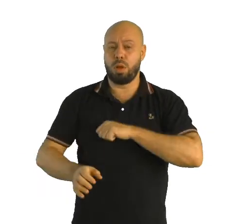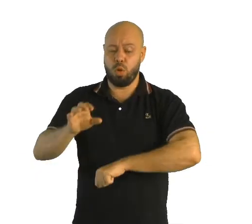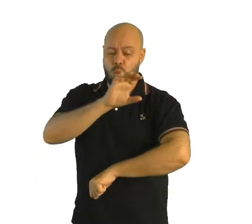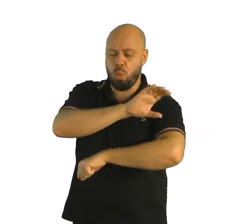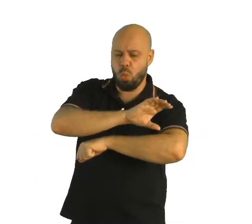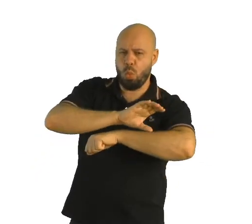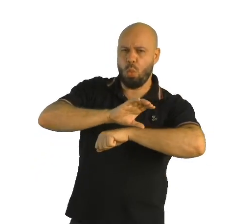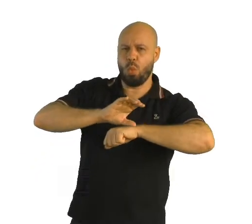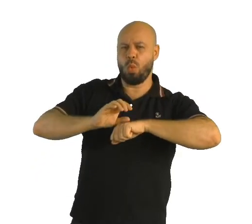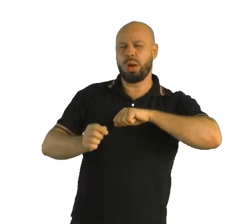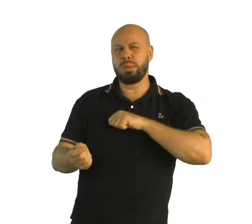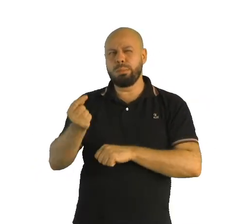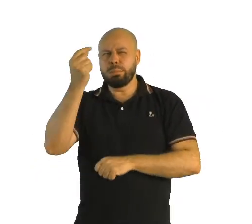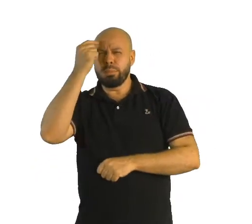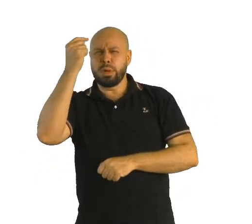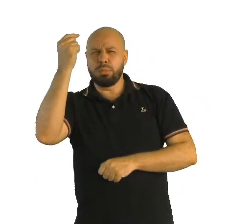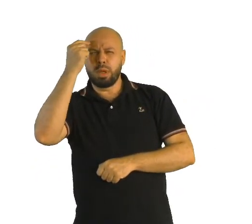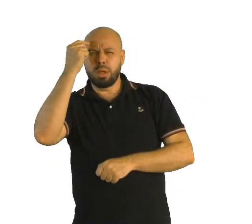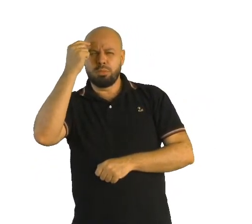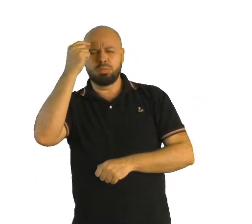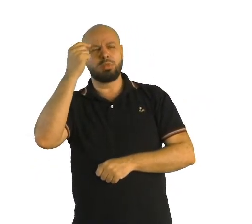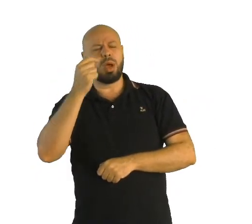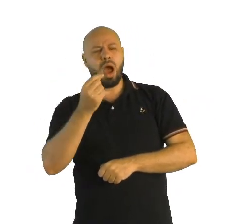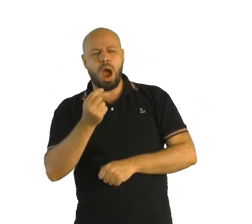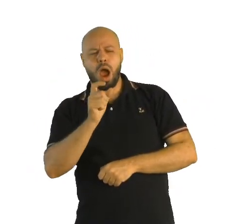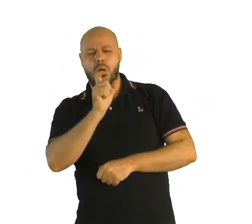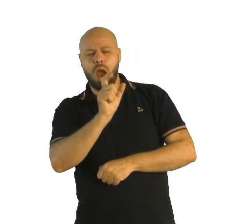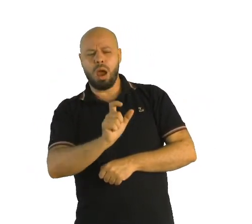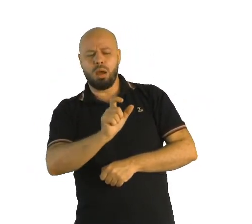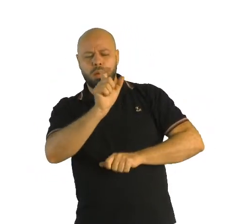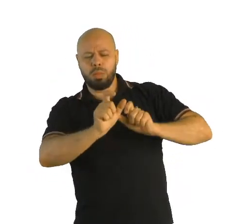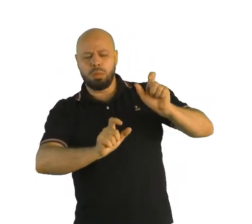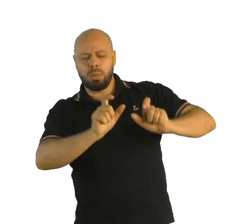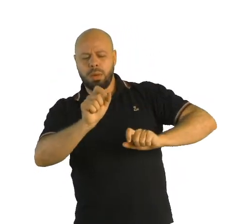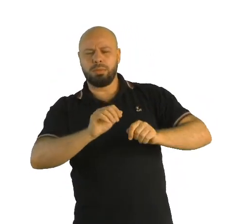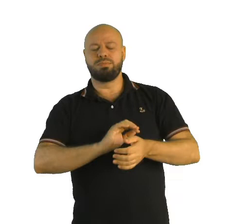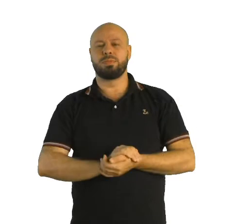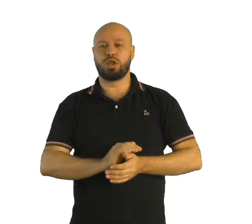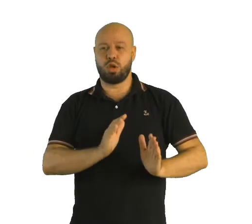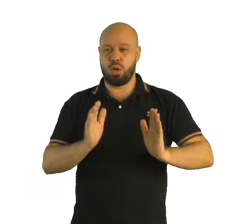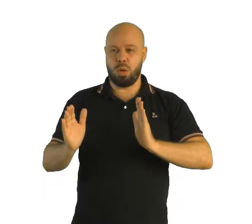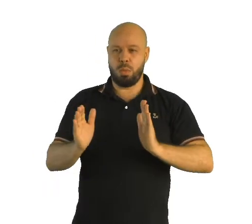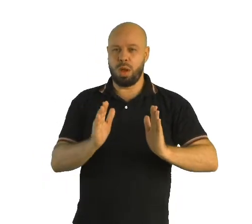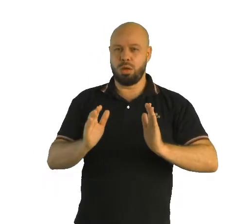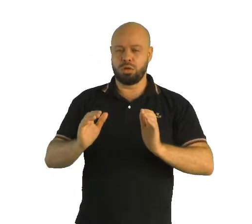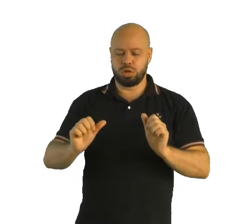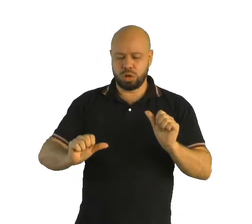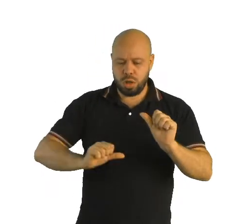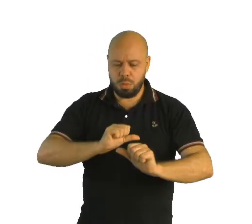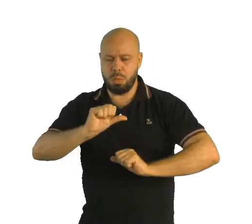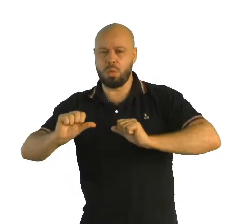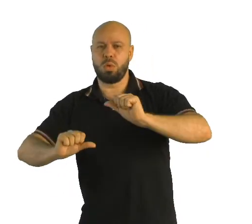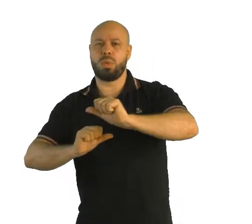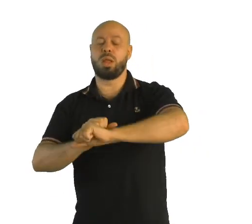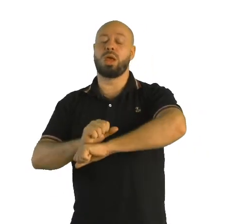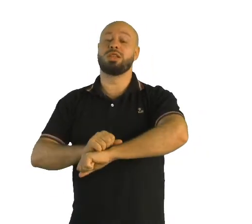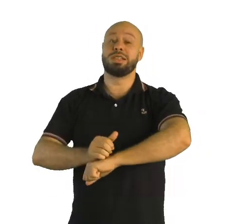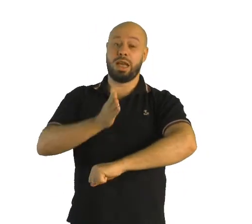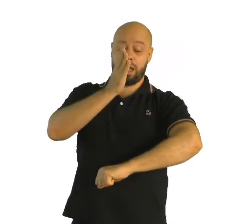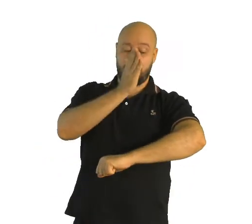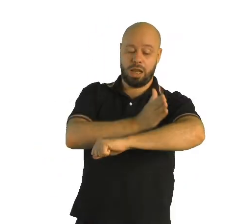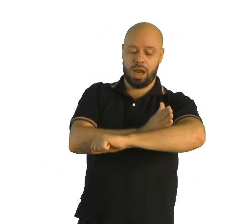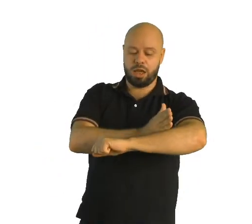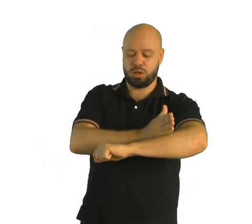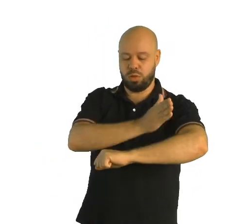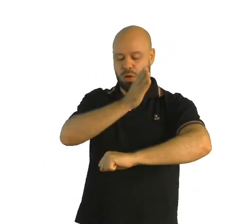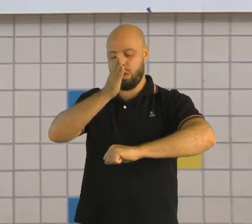na mentalidade, no intelecto daquelas pessoas, num período de transição da Idade Média para